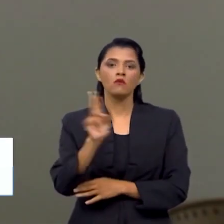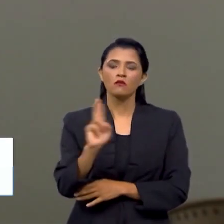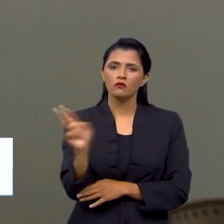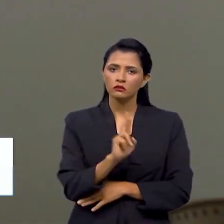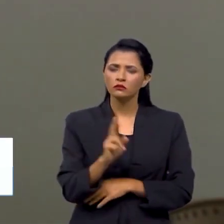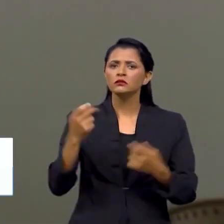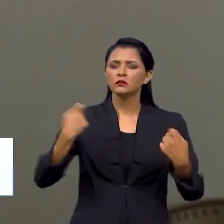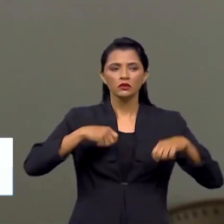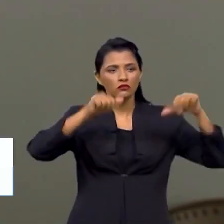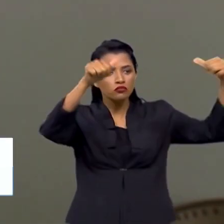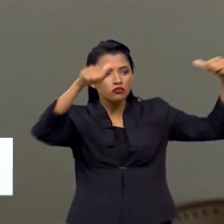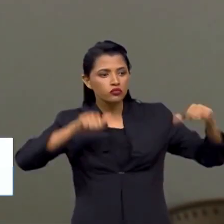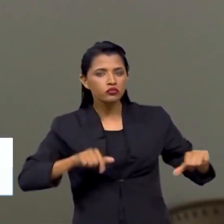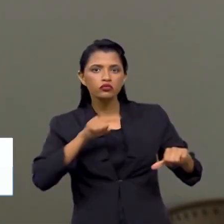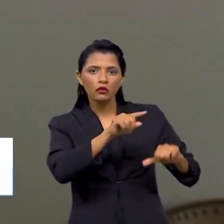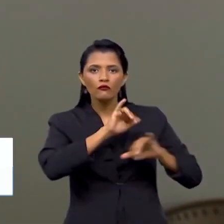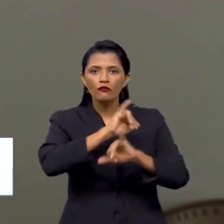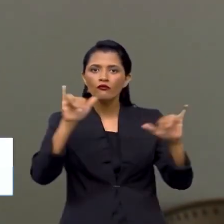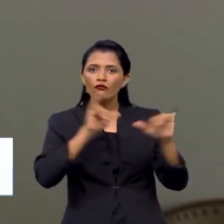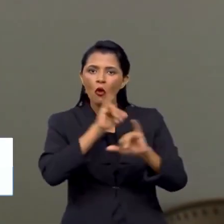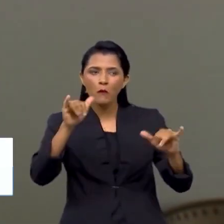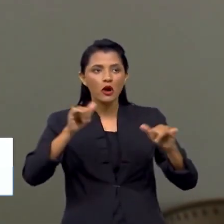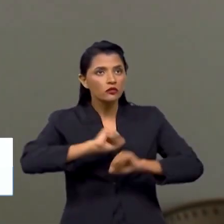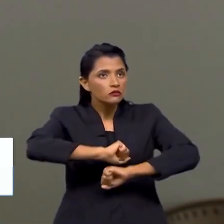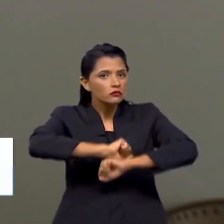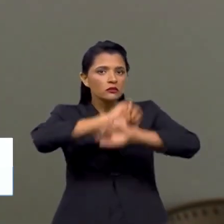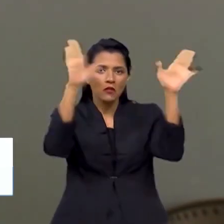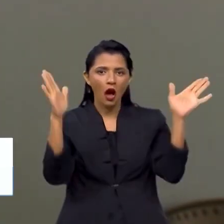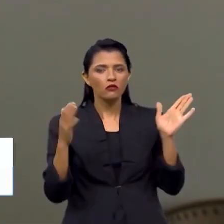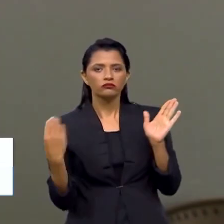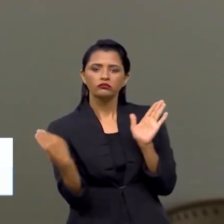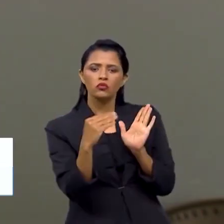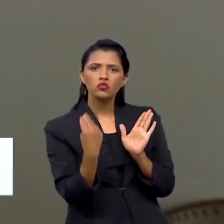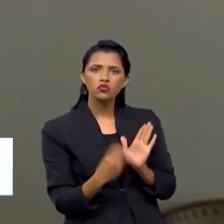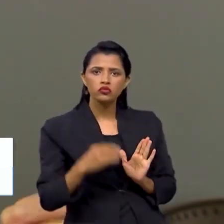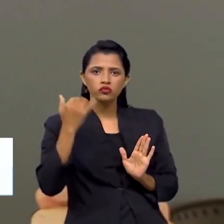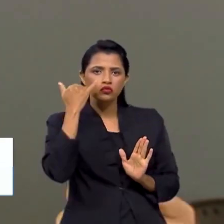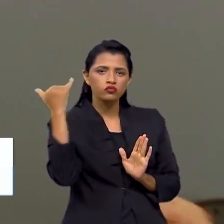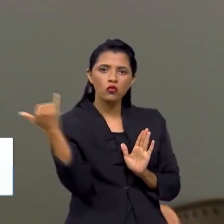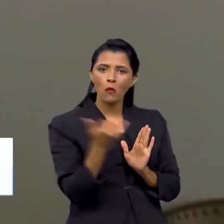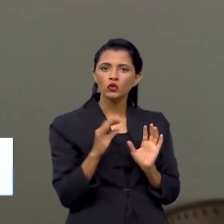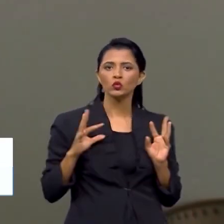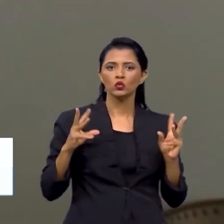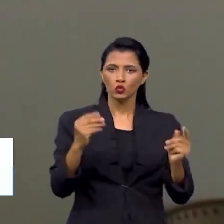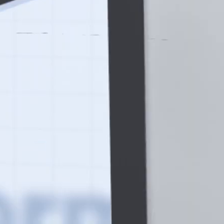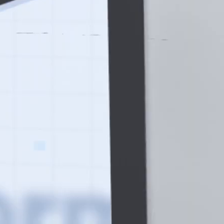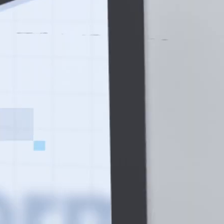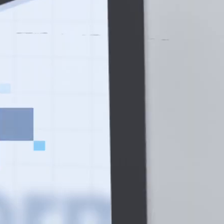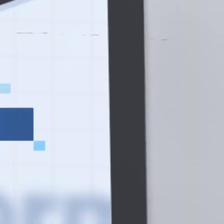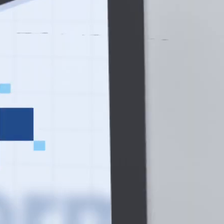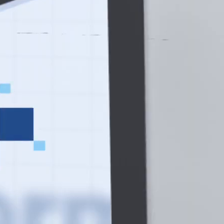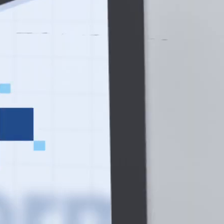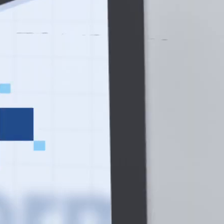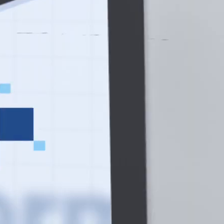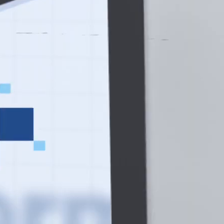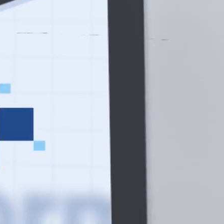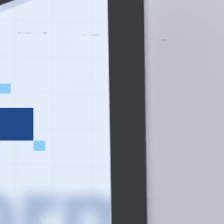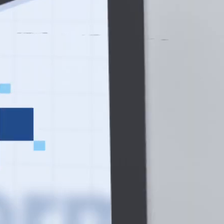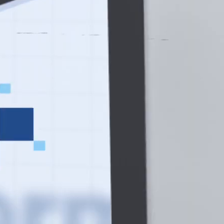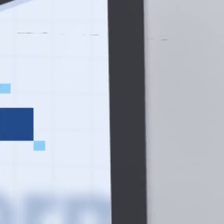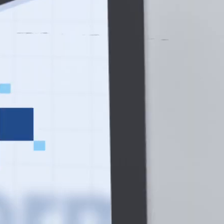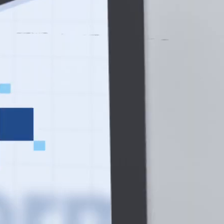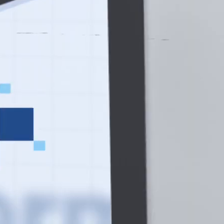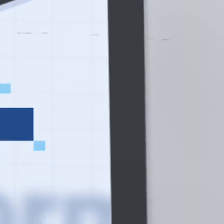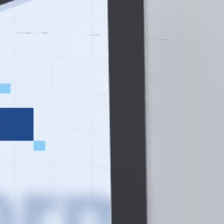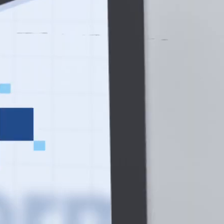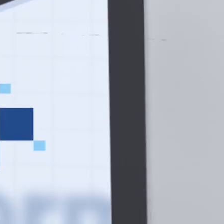essa placa tem que ser legível, preenchida de forma correta e de forma que o consumidor tenha acesso a ela. Um projeto do Ministério